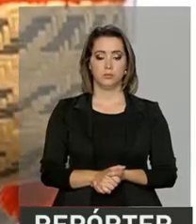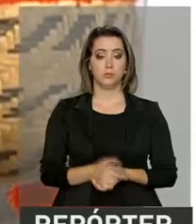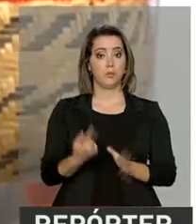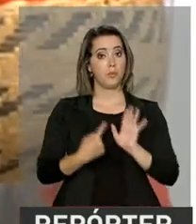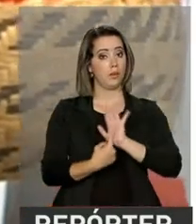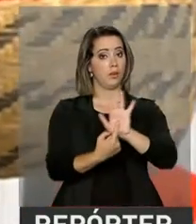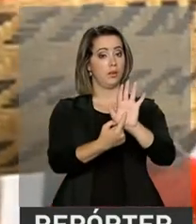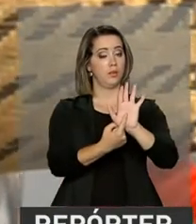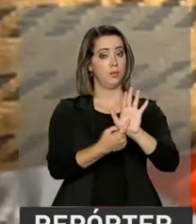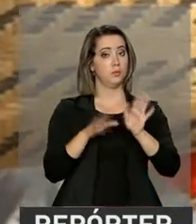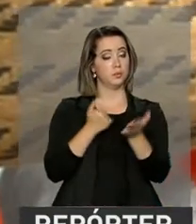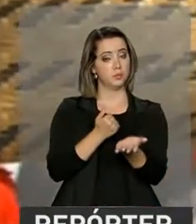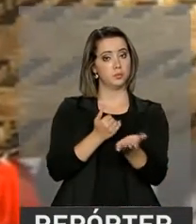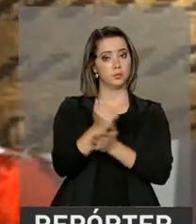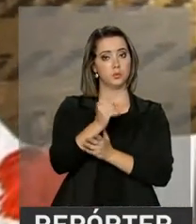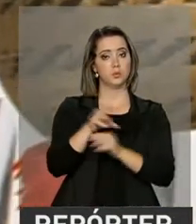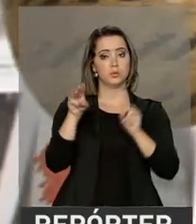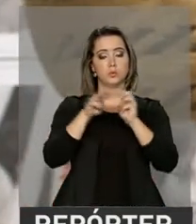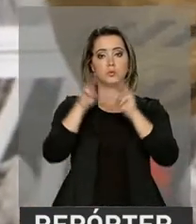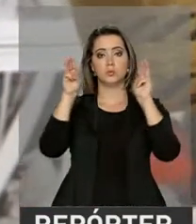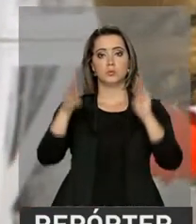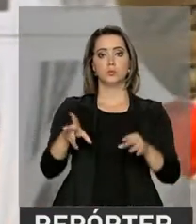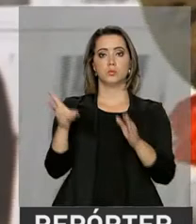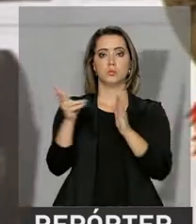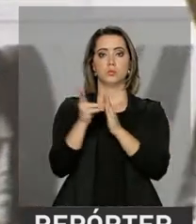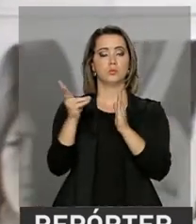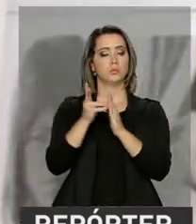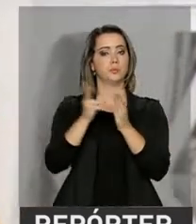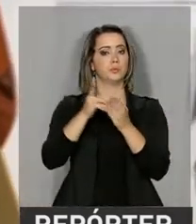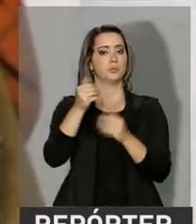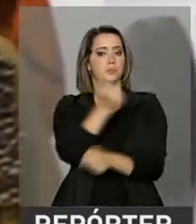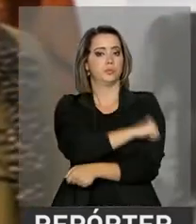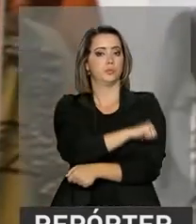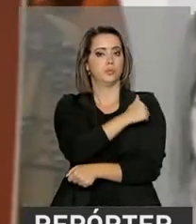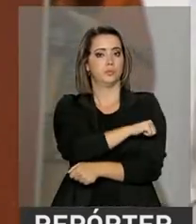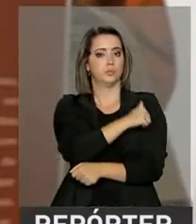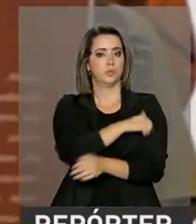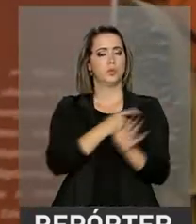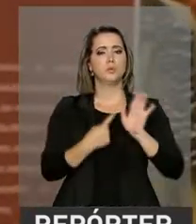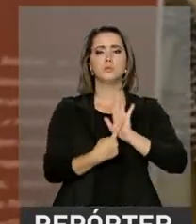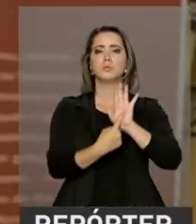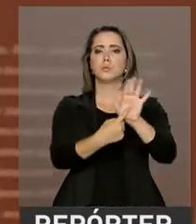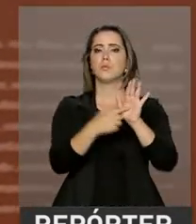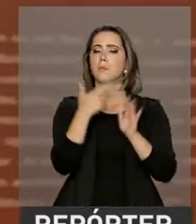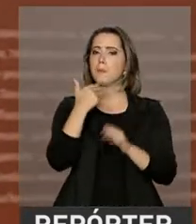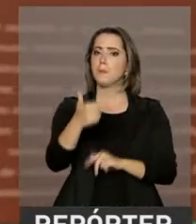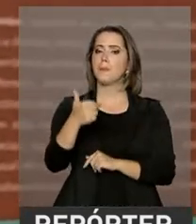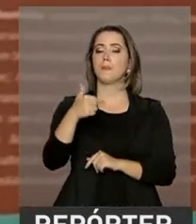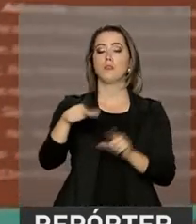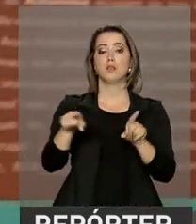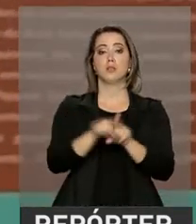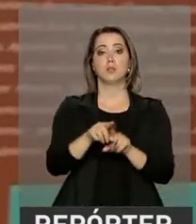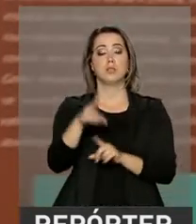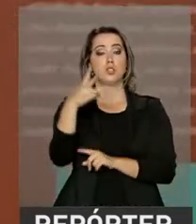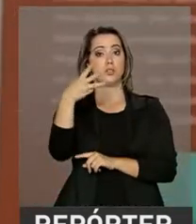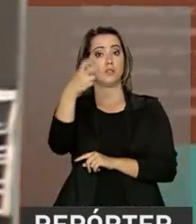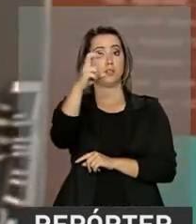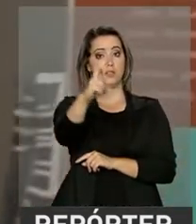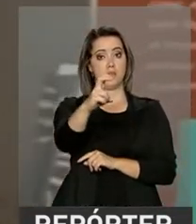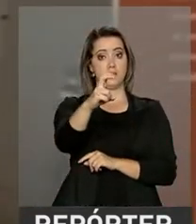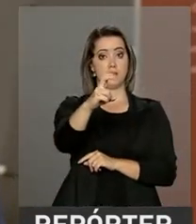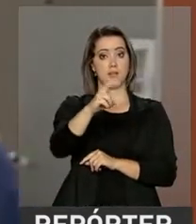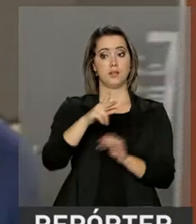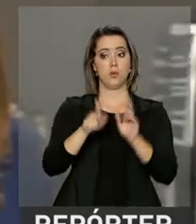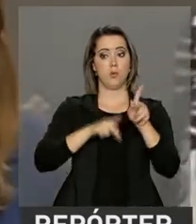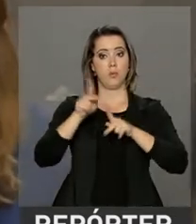A exposição é uma iniciativa do Museu do Índio do Rio de Janeiro, que documenta a língua e a cultura de 35 povos indígenas.